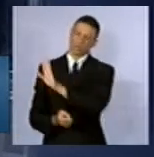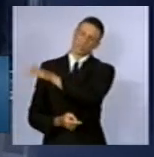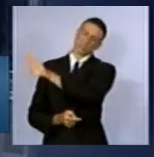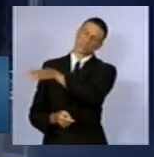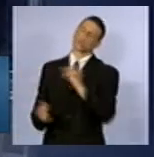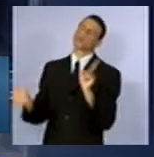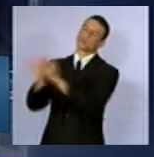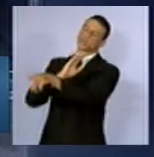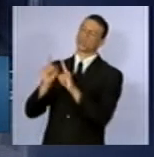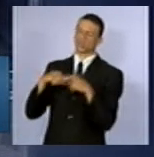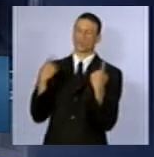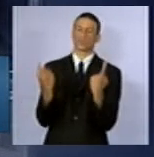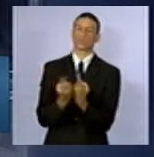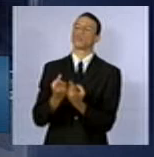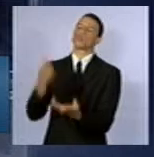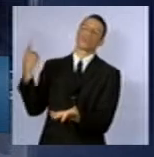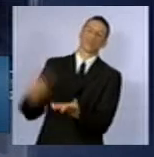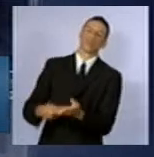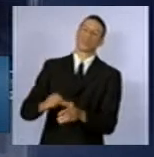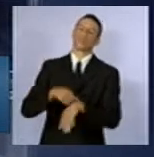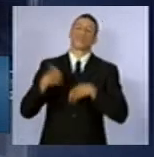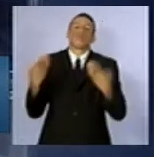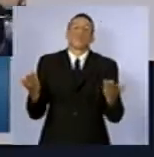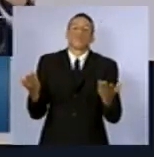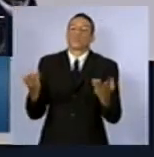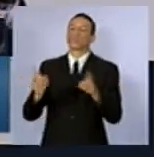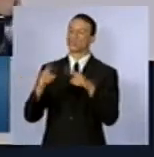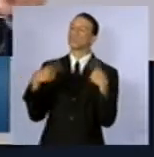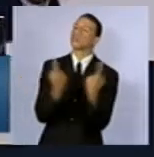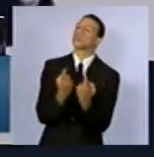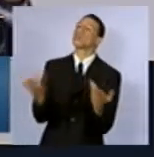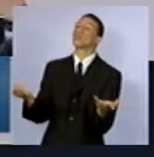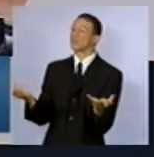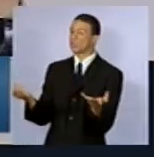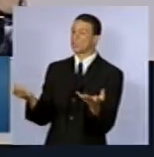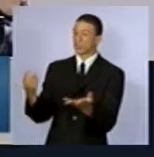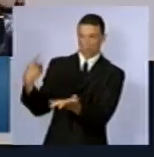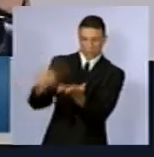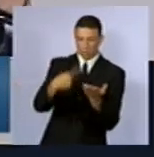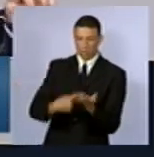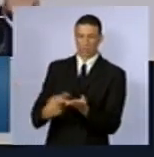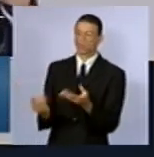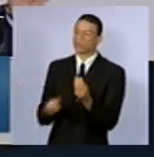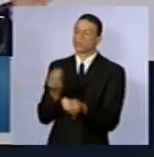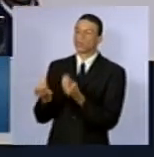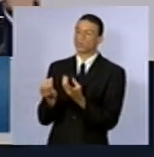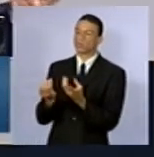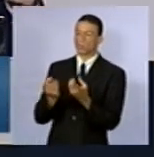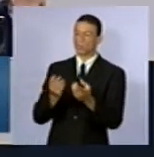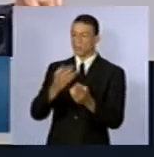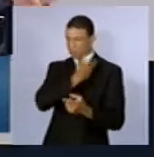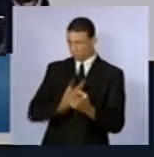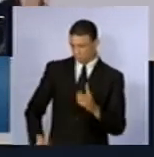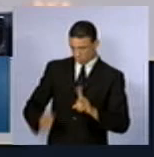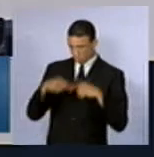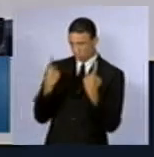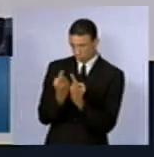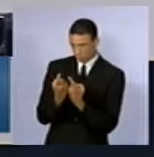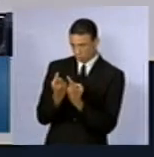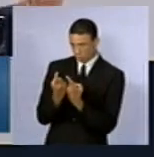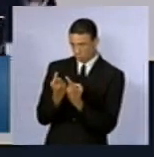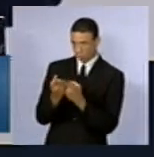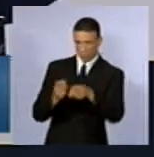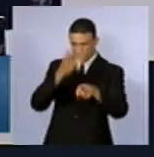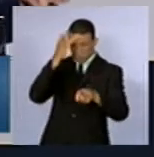é feito a audiên já já vem cons